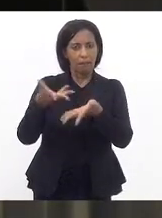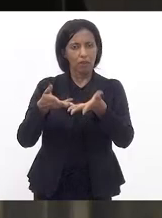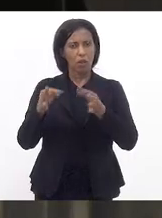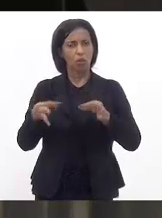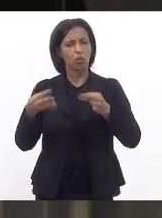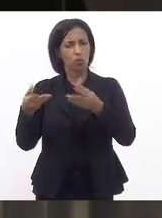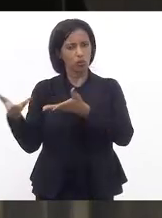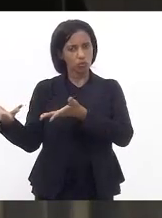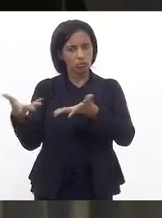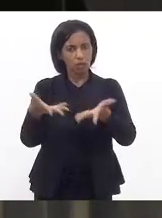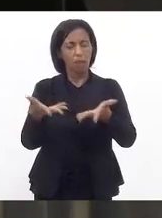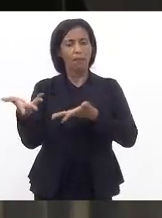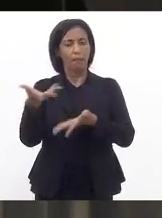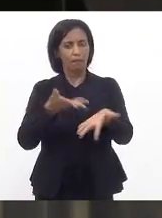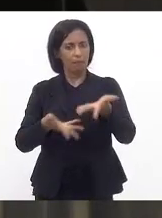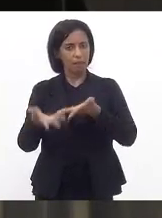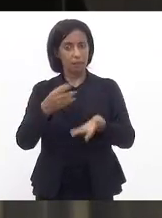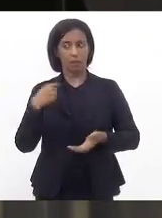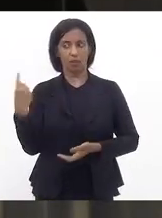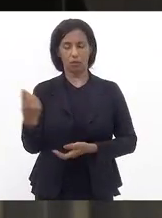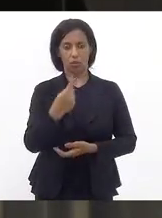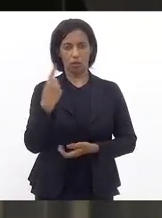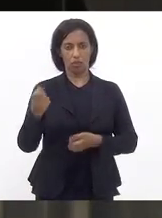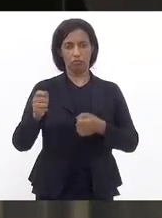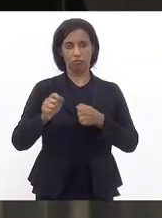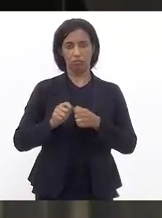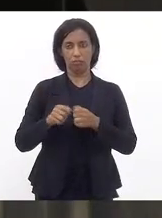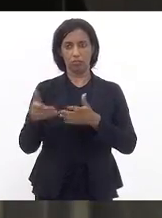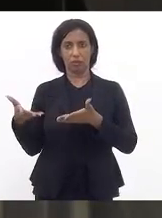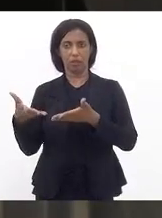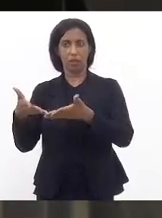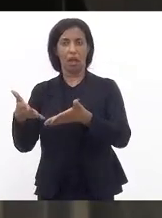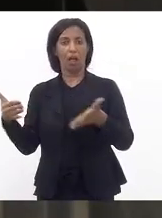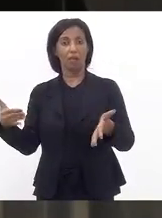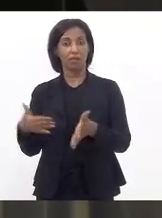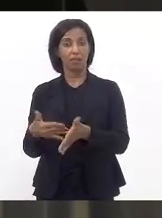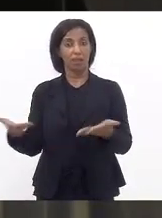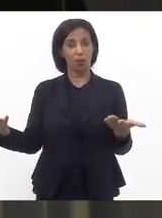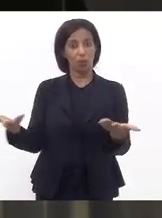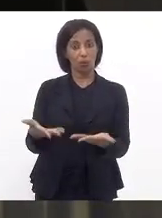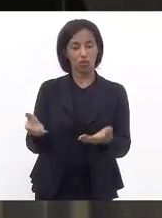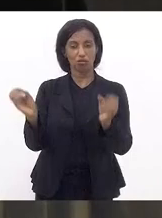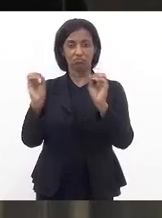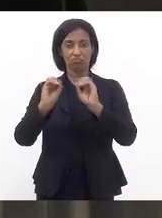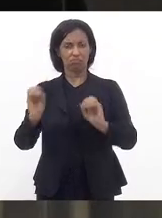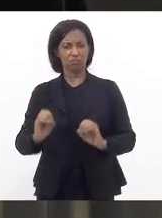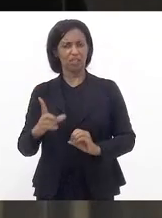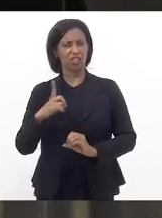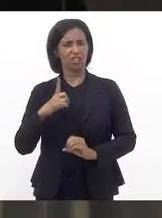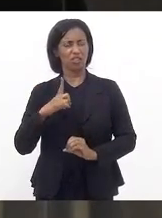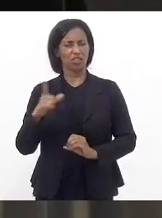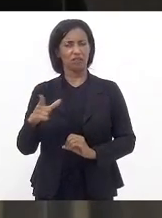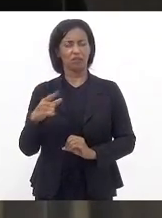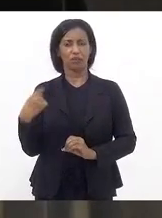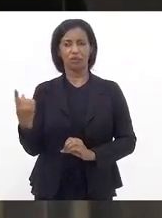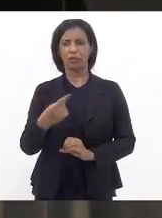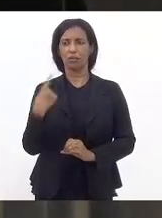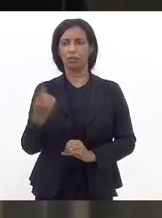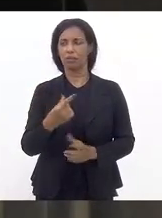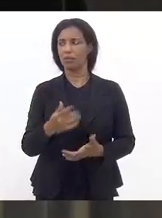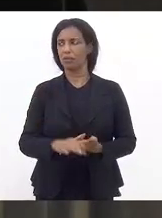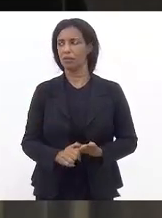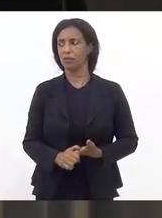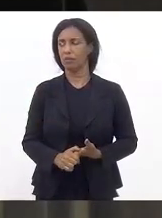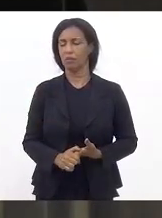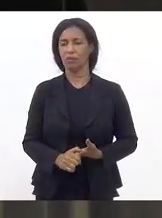disso todos que eles não estão aqui participaram Nós fizemos não até hoje ninguém tinha feito que nós fizemos